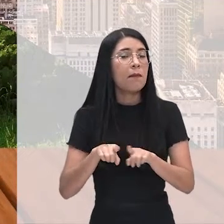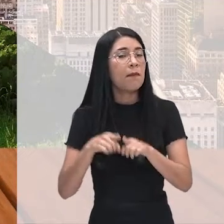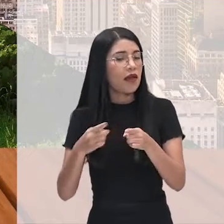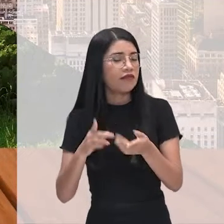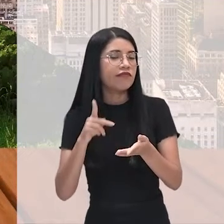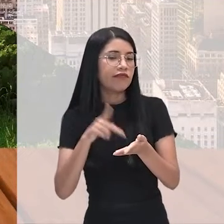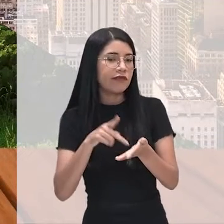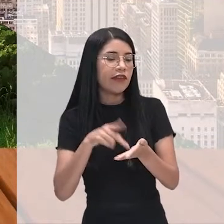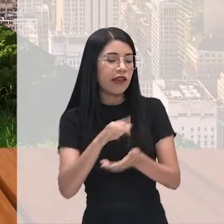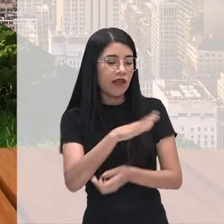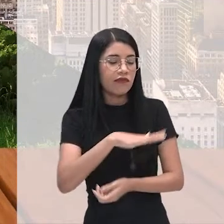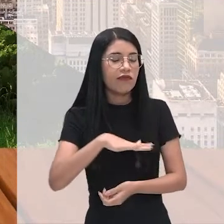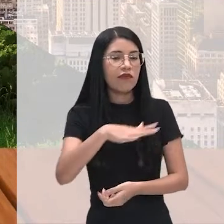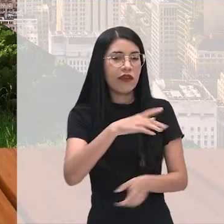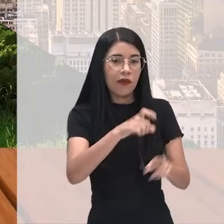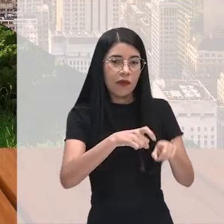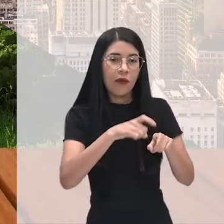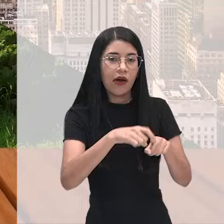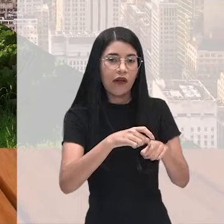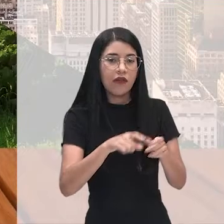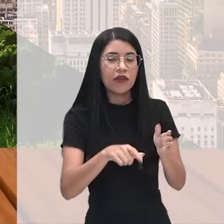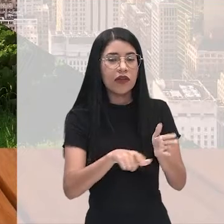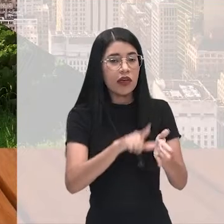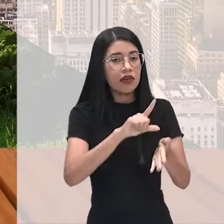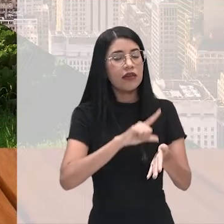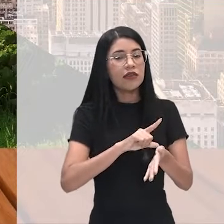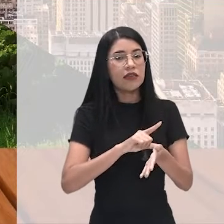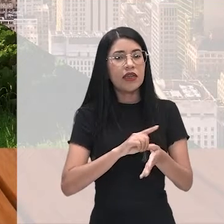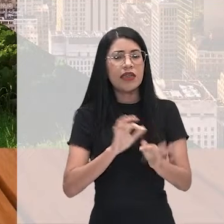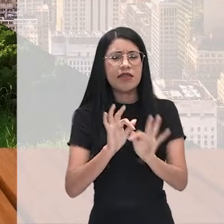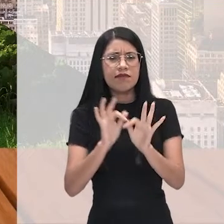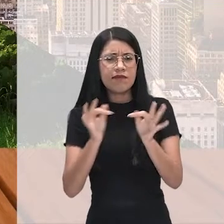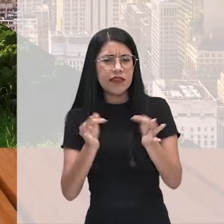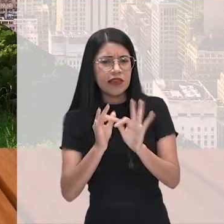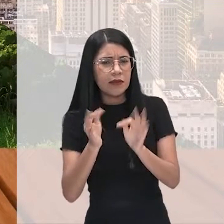foi o primeiro a surgir. E o motivo é relativamente simples. Eu vou tentar